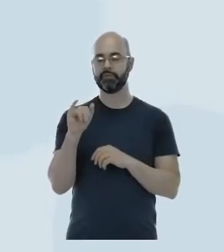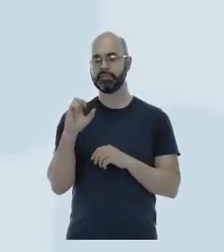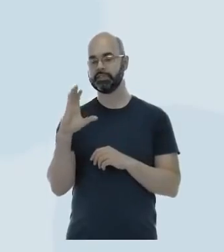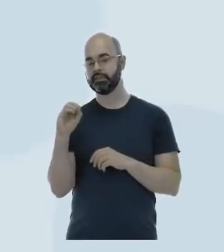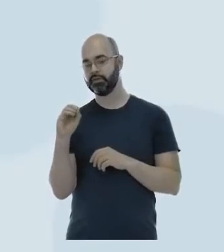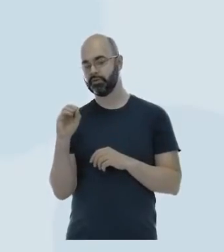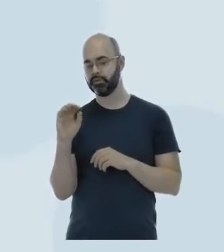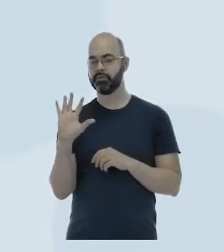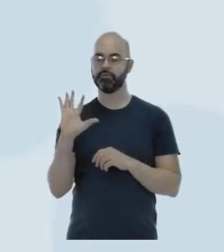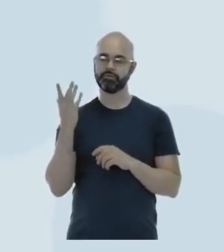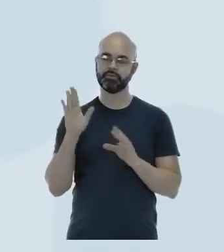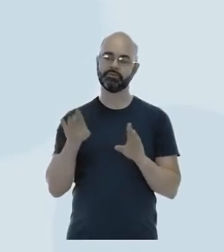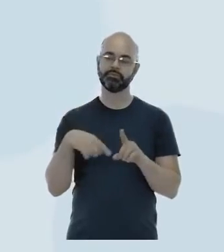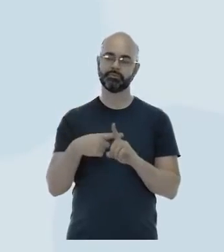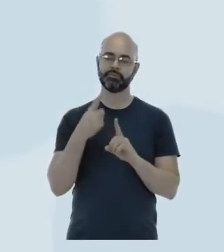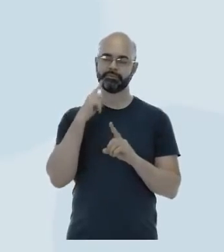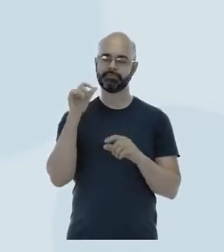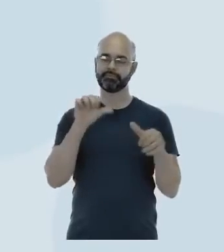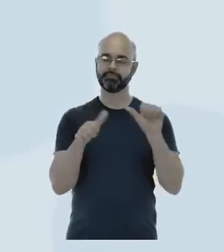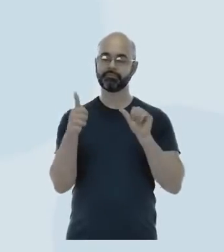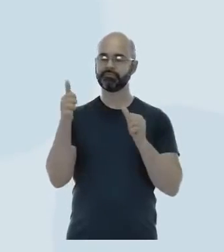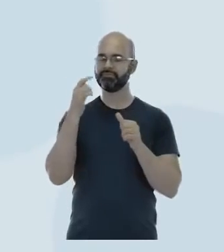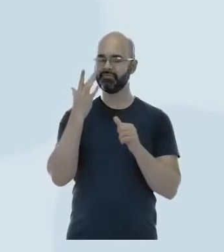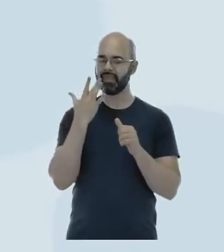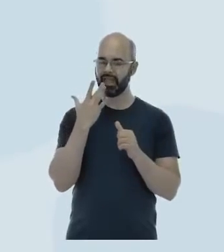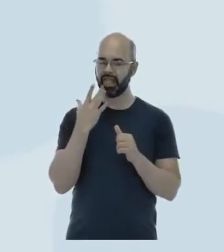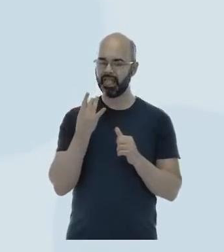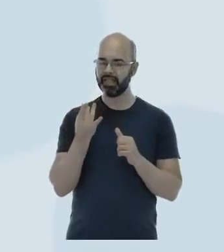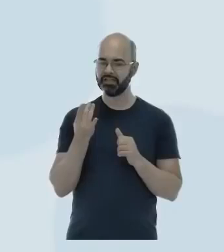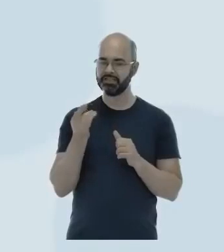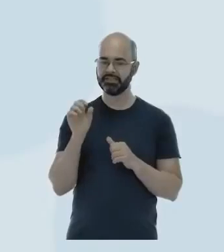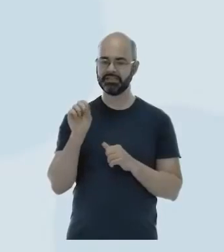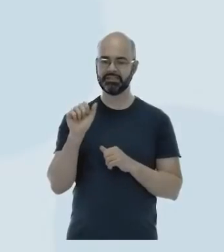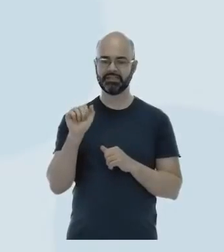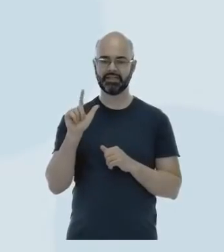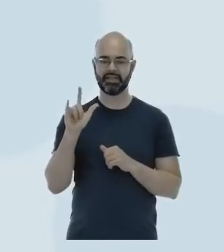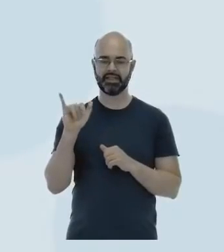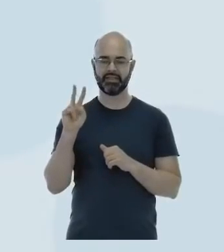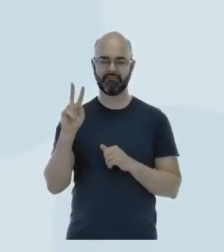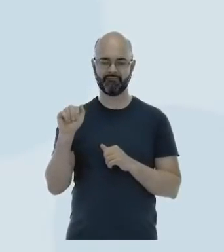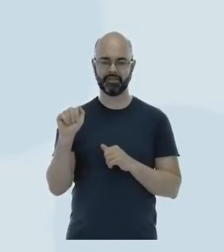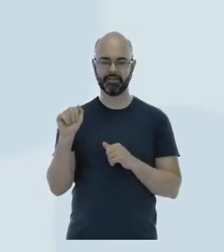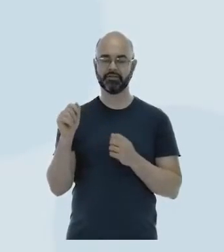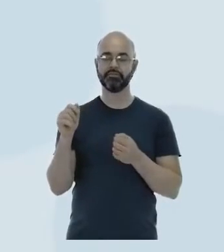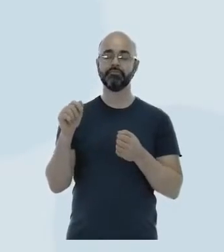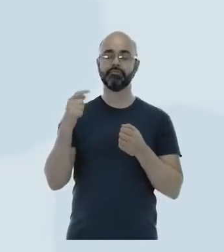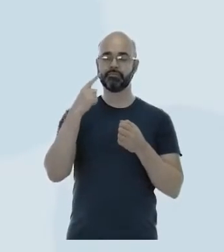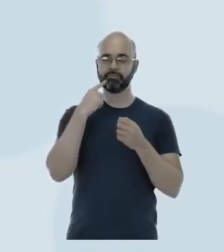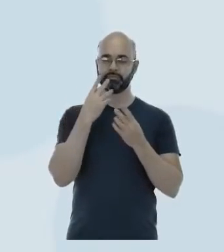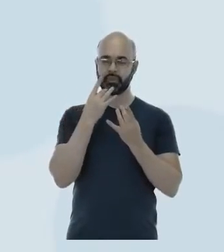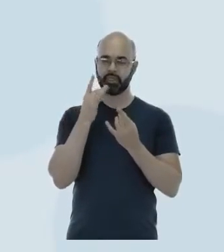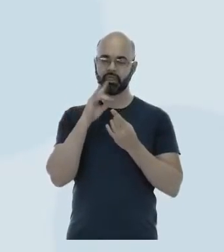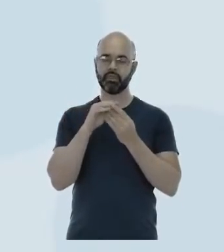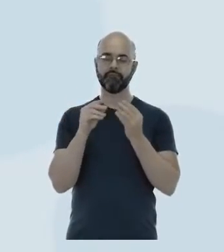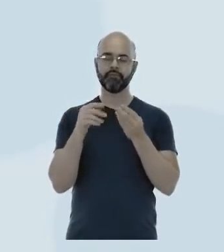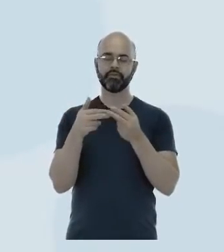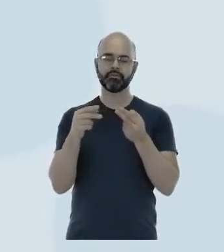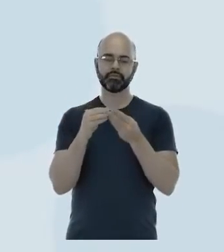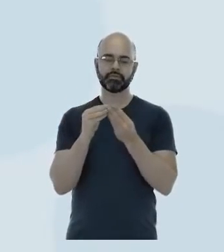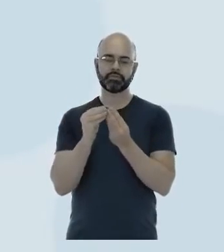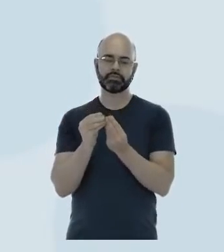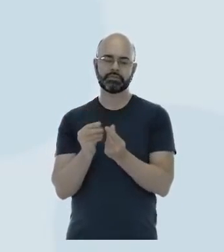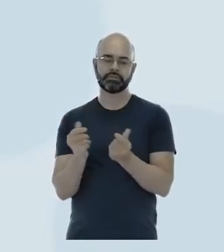mastigação é um processo físico e a saliva ela vai ter ali algumas enzimas, que o professor até falou, né? E já vão começar a degradar, por